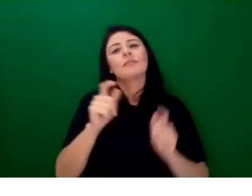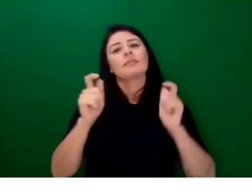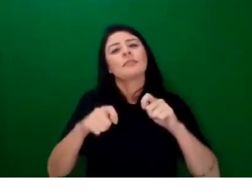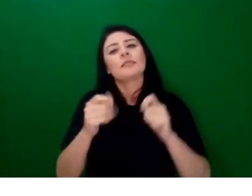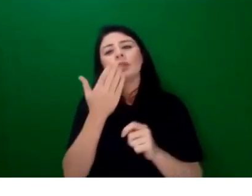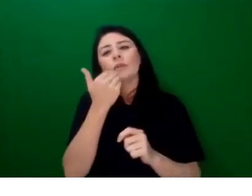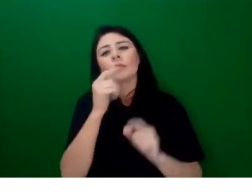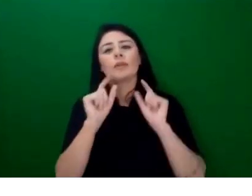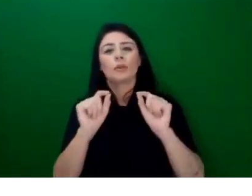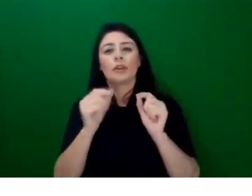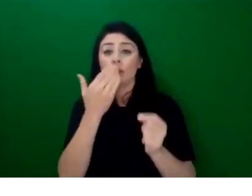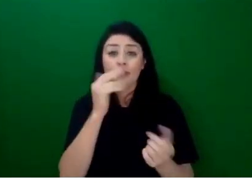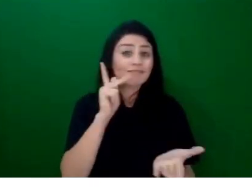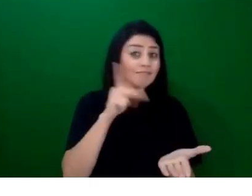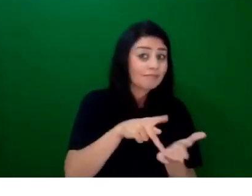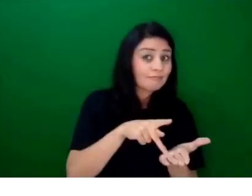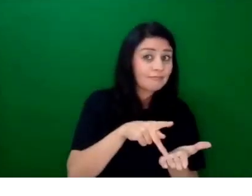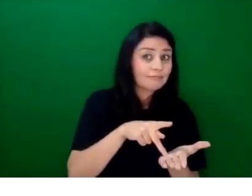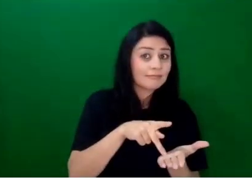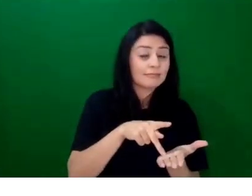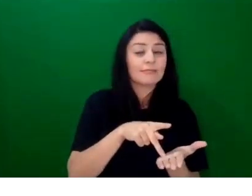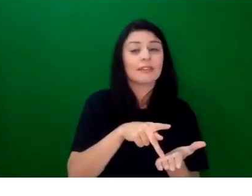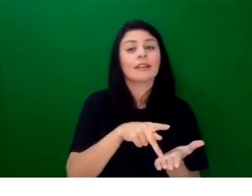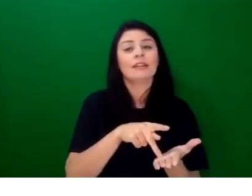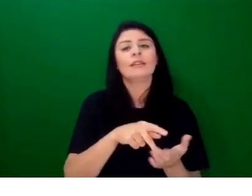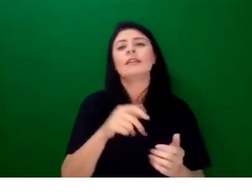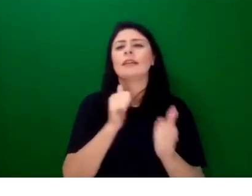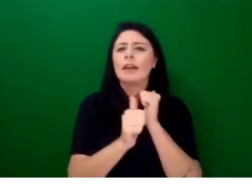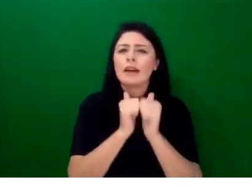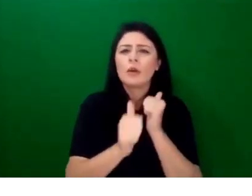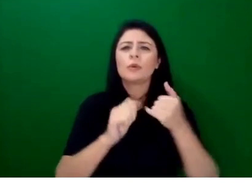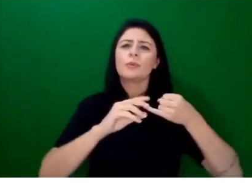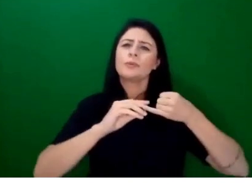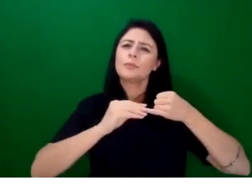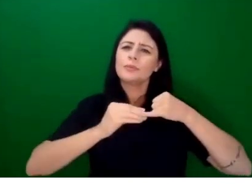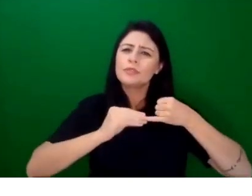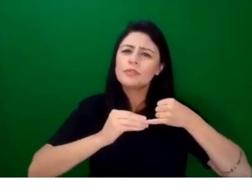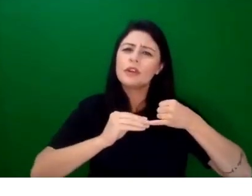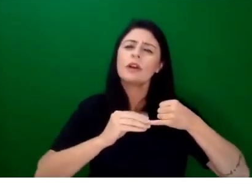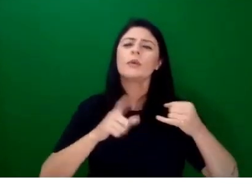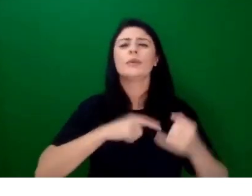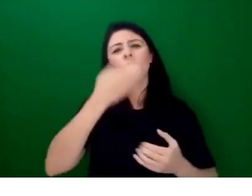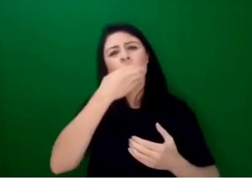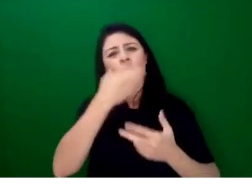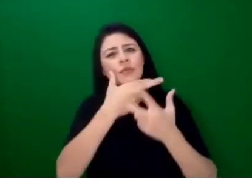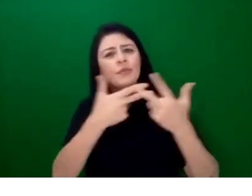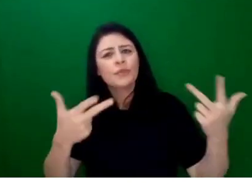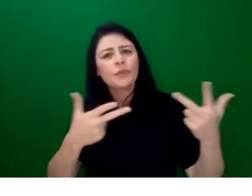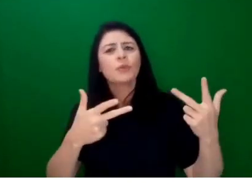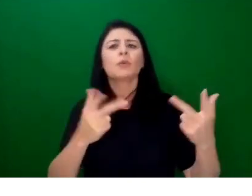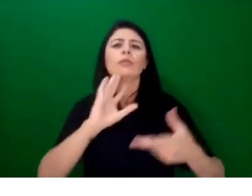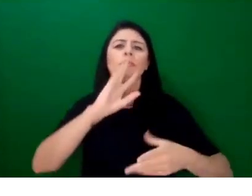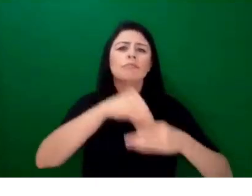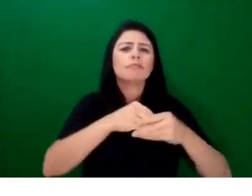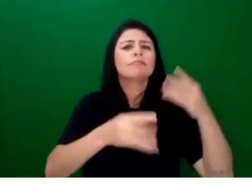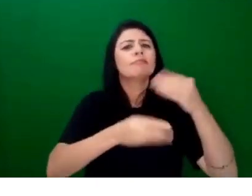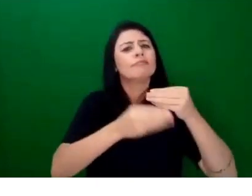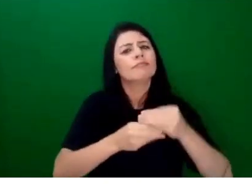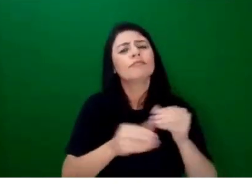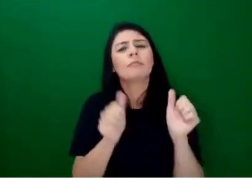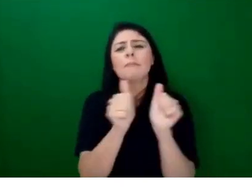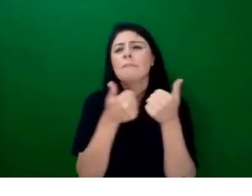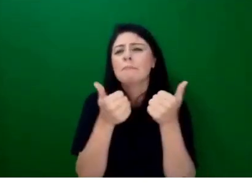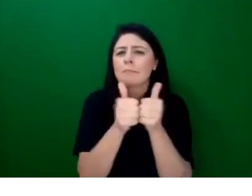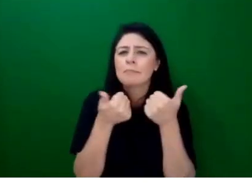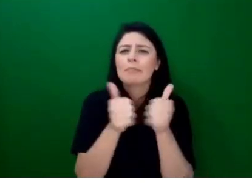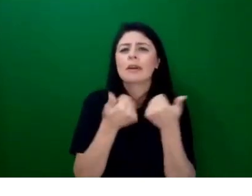do que ele está se alimentando? É comida de verdade? Então é arroz, é feijão, são as frutinhas que vocês incluíram, o